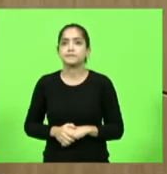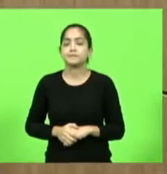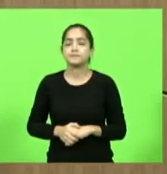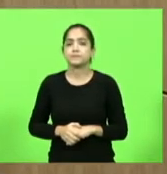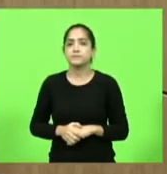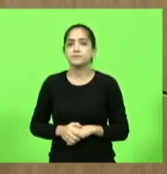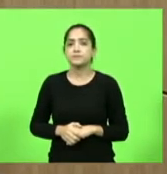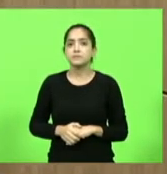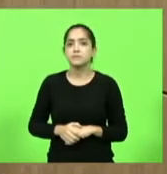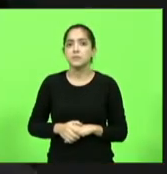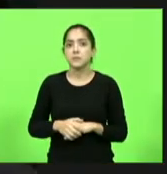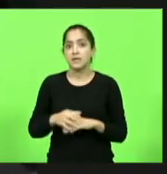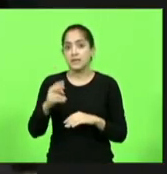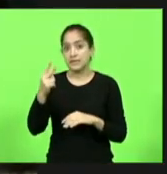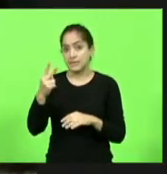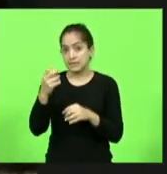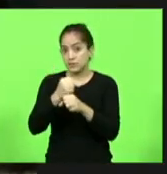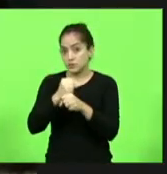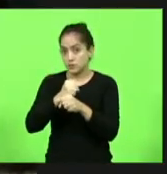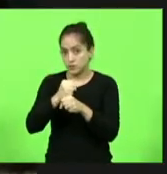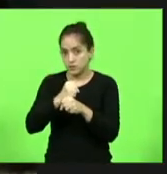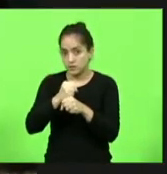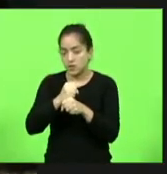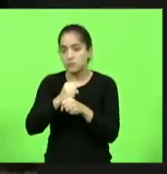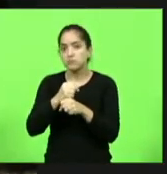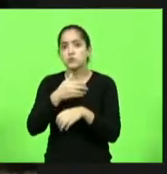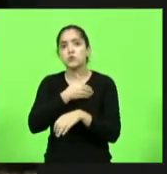E nesses 2 anos, o governo do Estado não